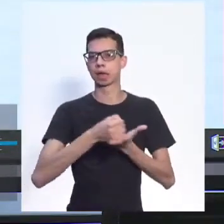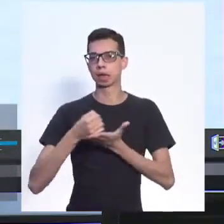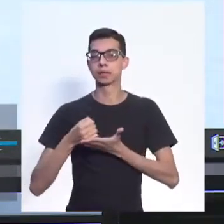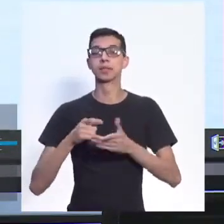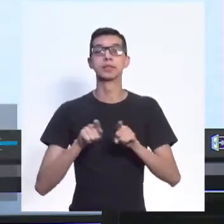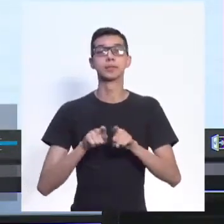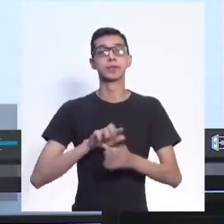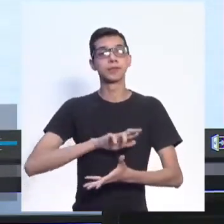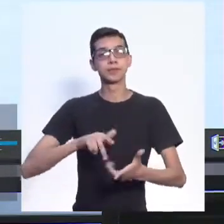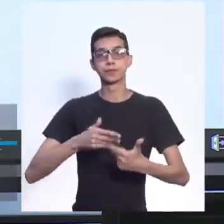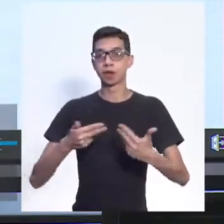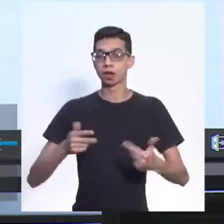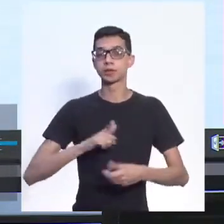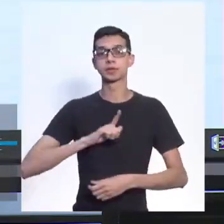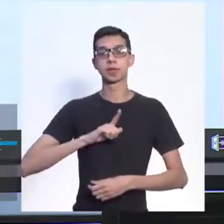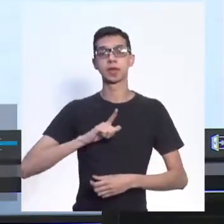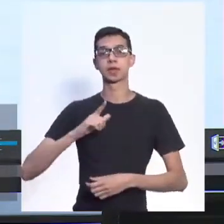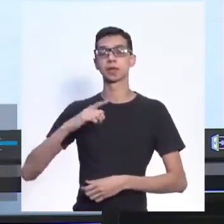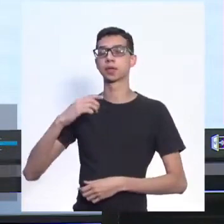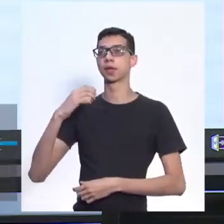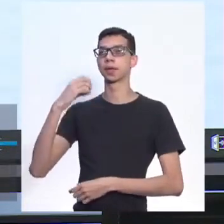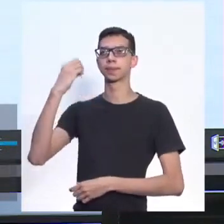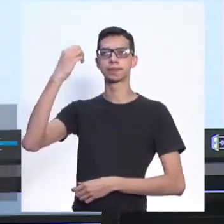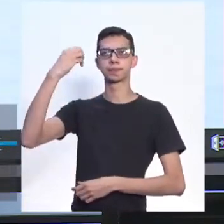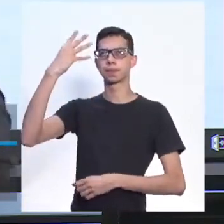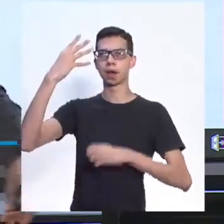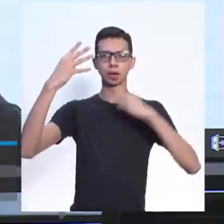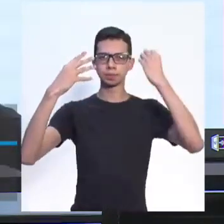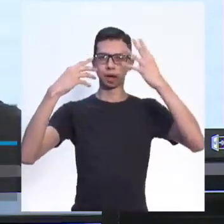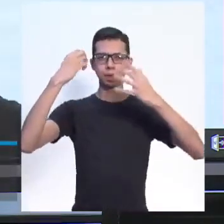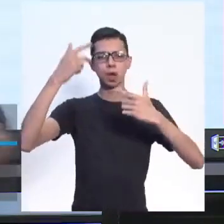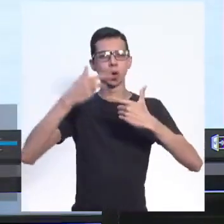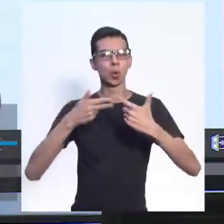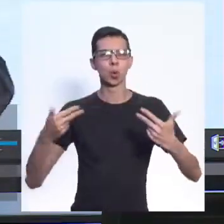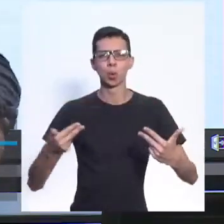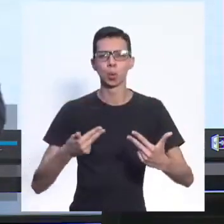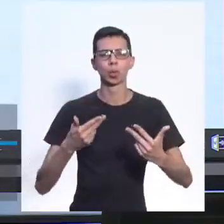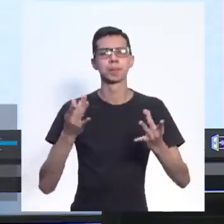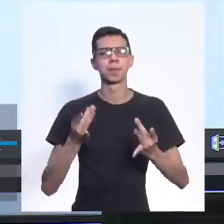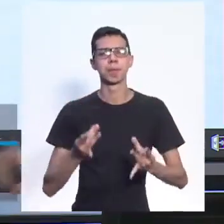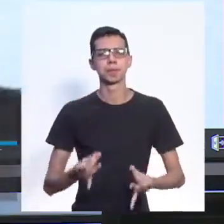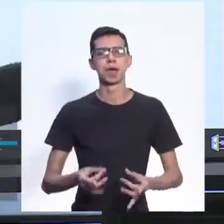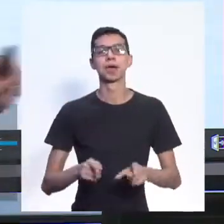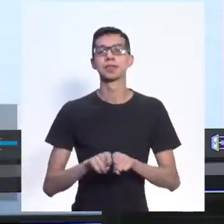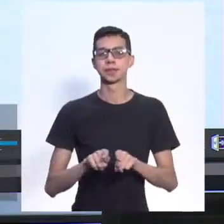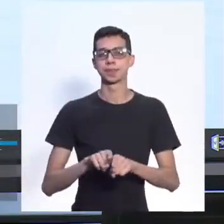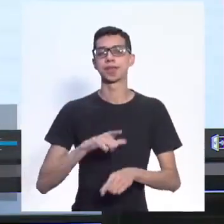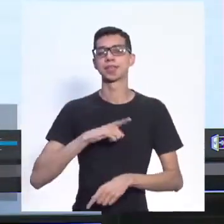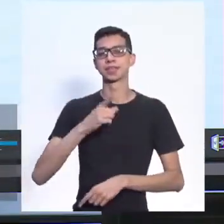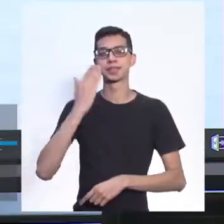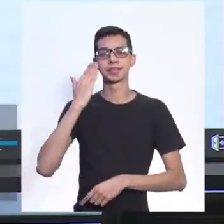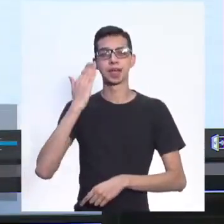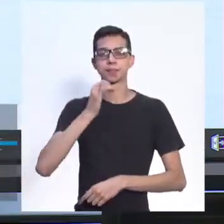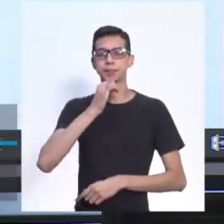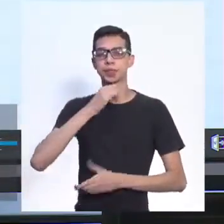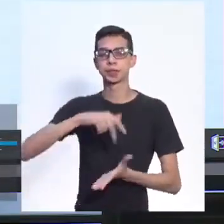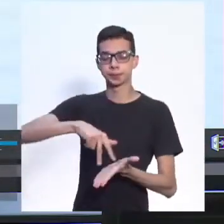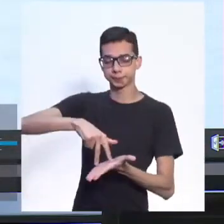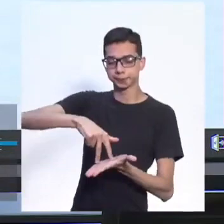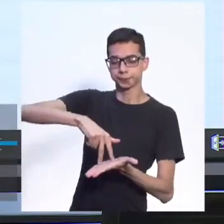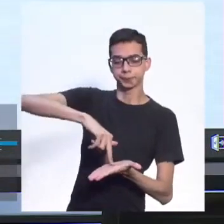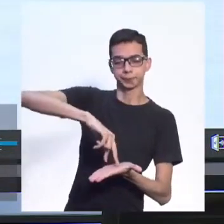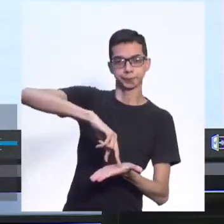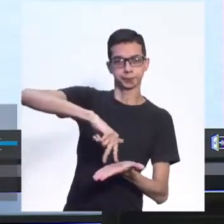Né? Ali tem spot de iluminação, ali tem plataforma, né, giratória para mudança de cenário rápida, tem tudo